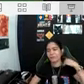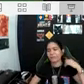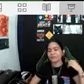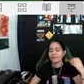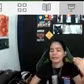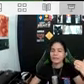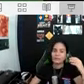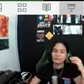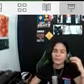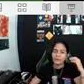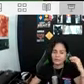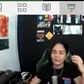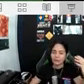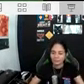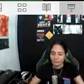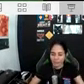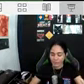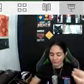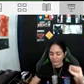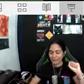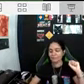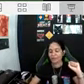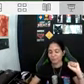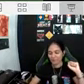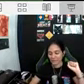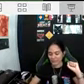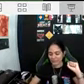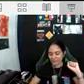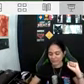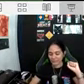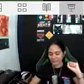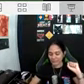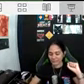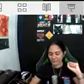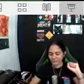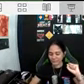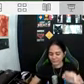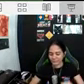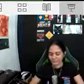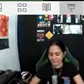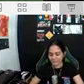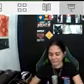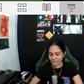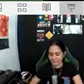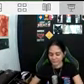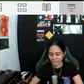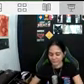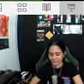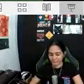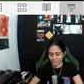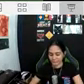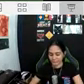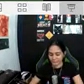Então, gente, o que seria uma variação de objeto? Vocês têm ideia?